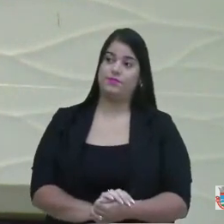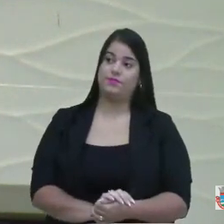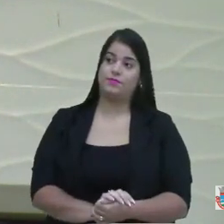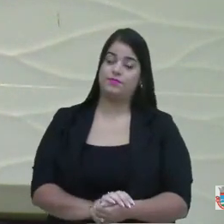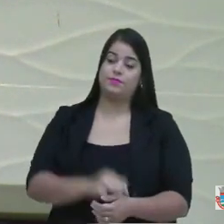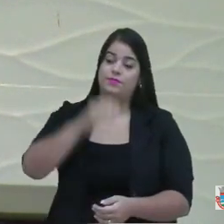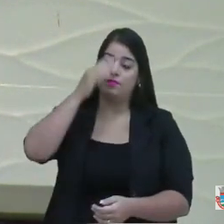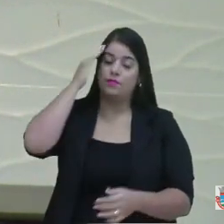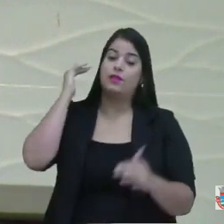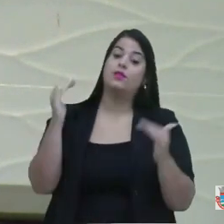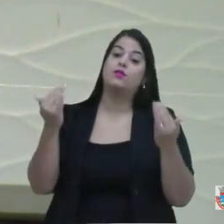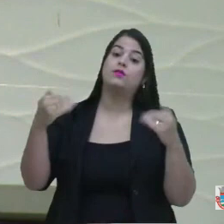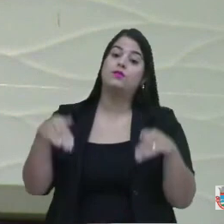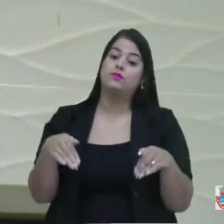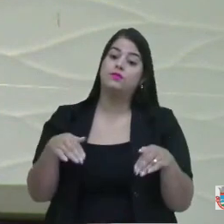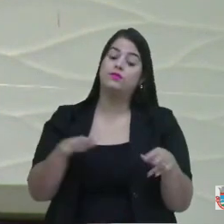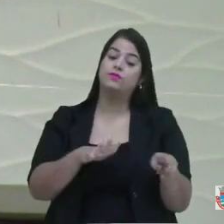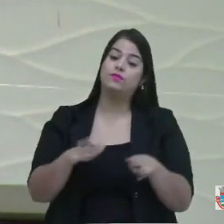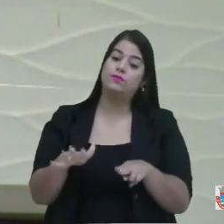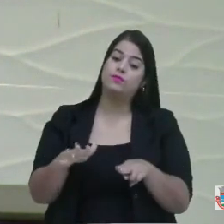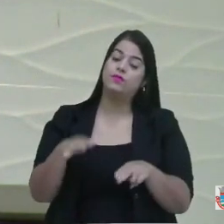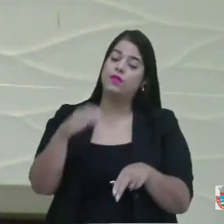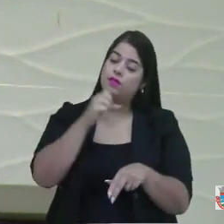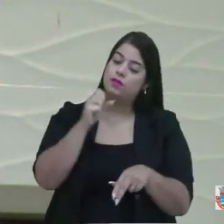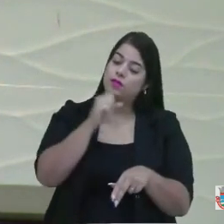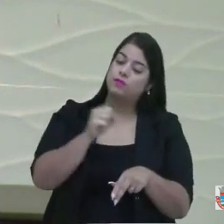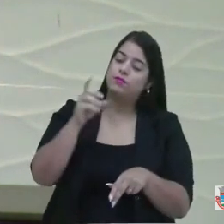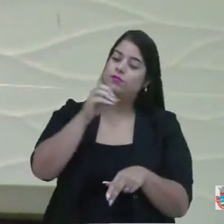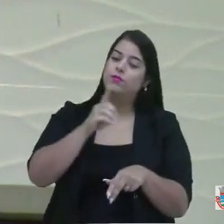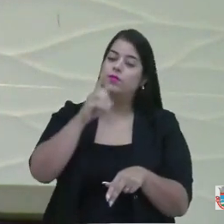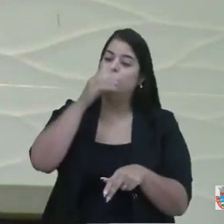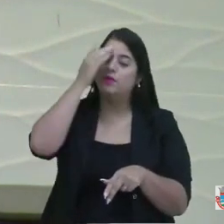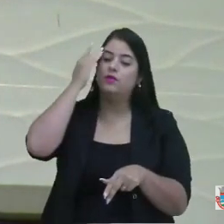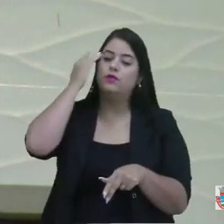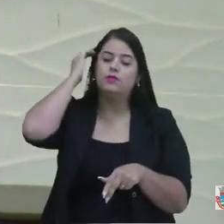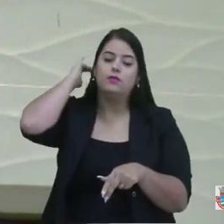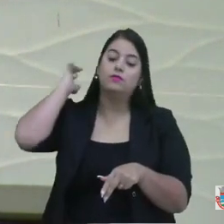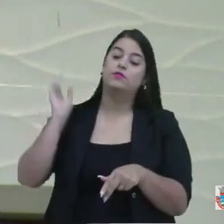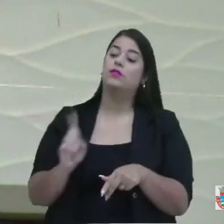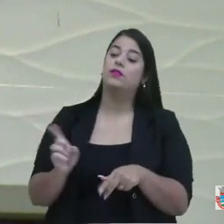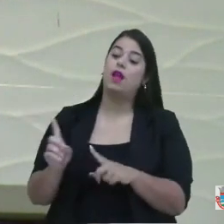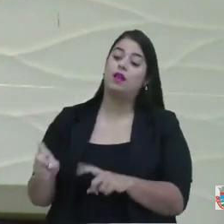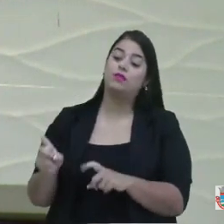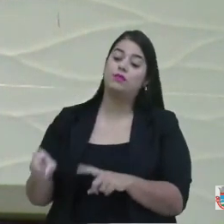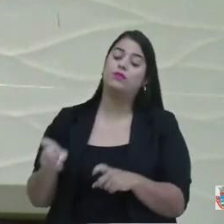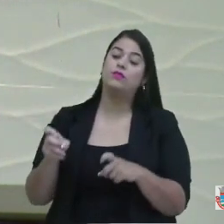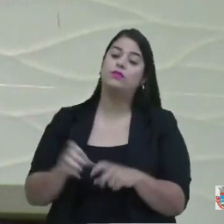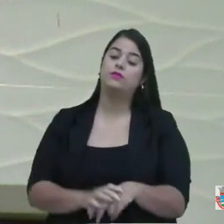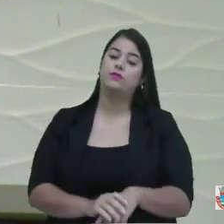no final de semana, nós, lá naquela região,